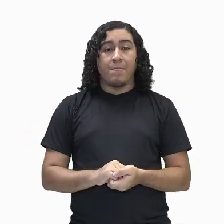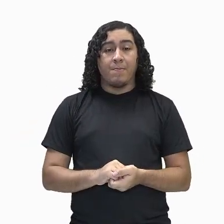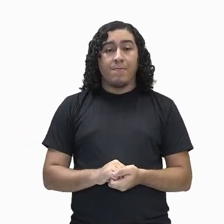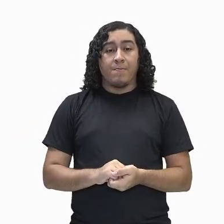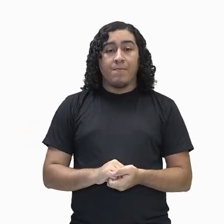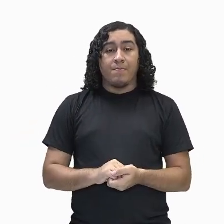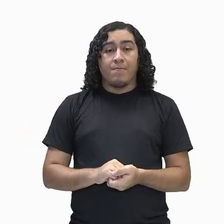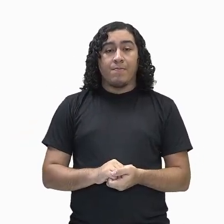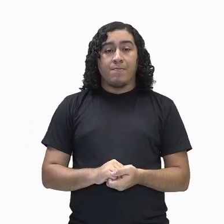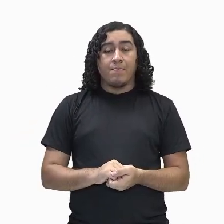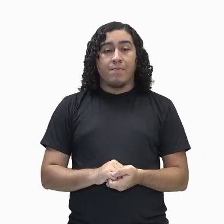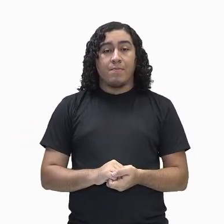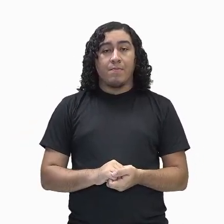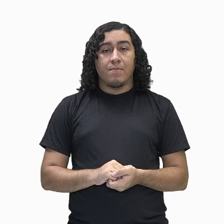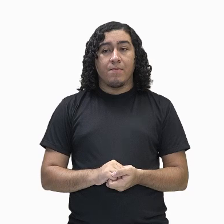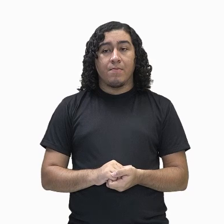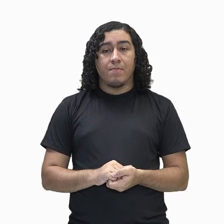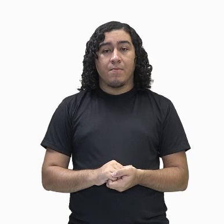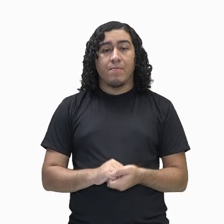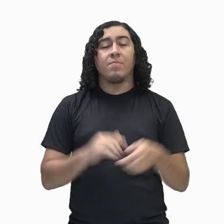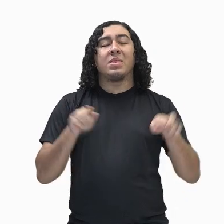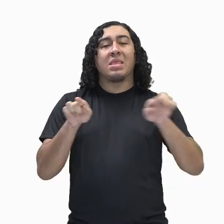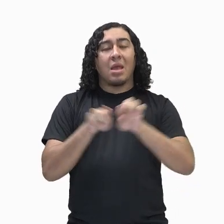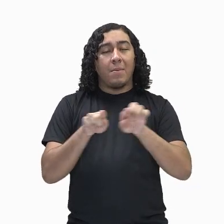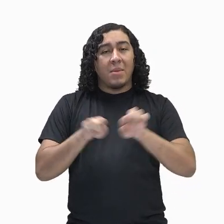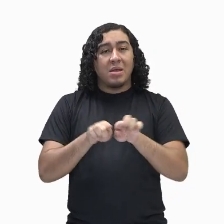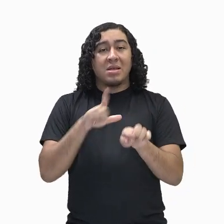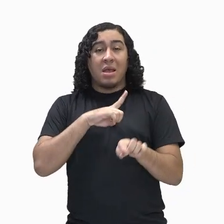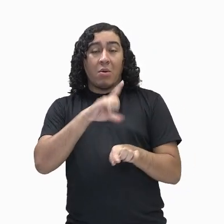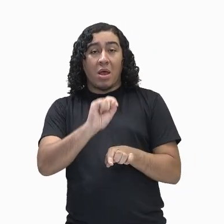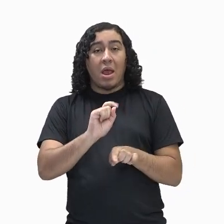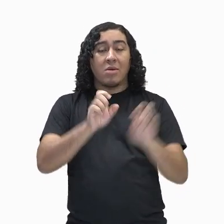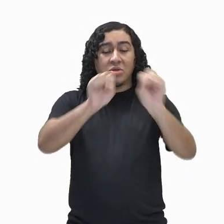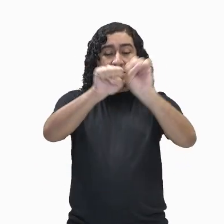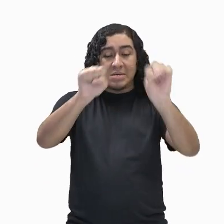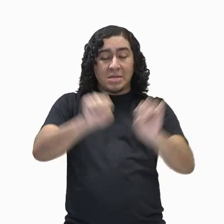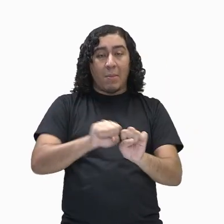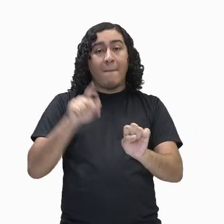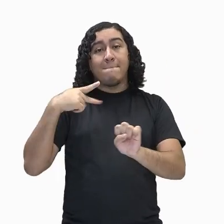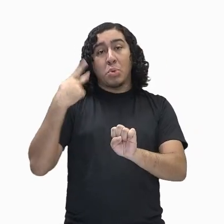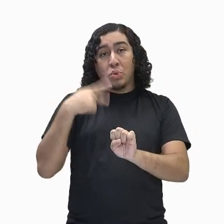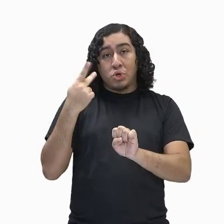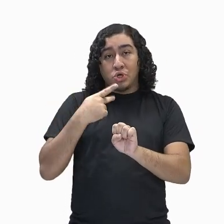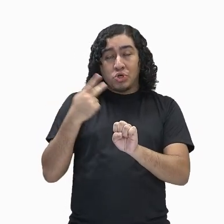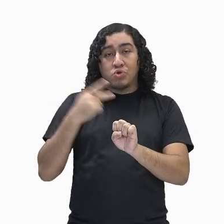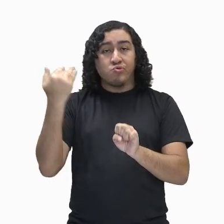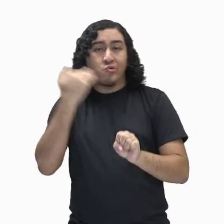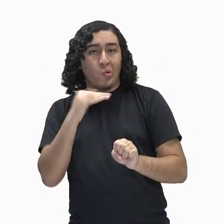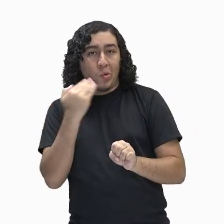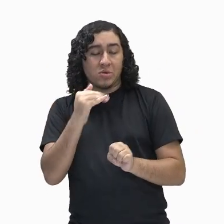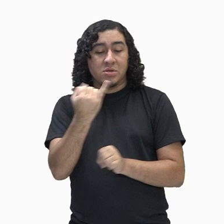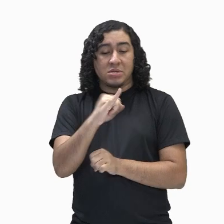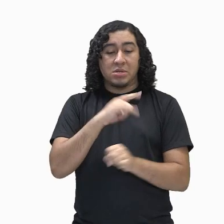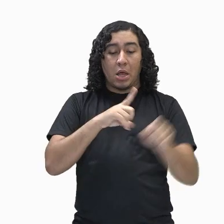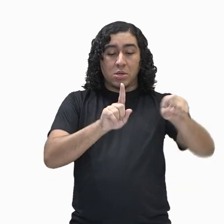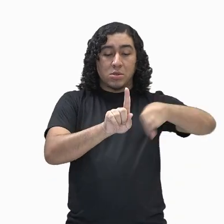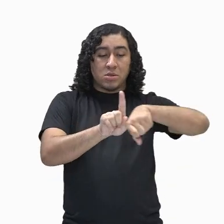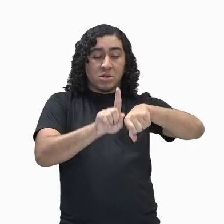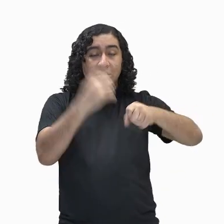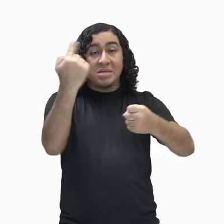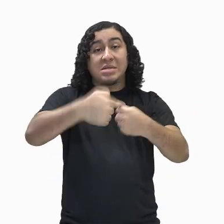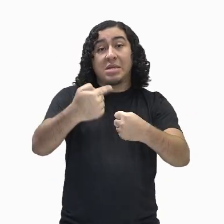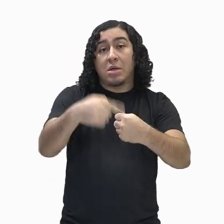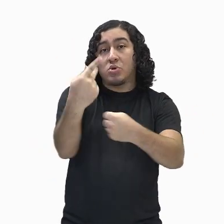a instabilidade do sistema político. Se há desigualdade social na sociedade, onde nós